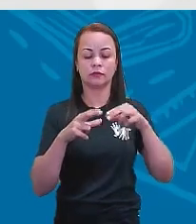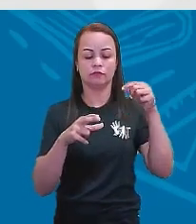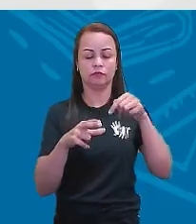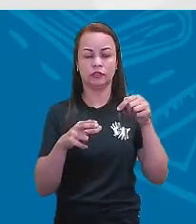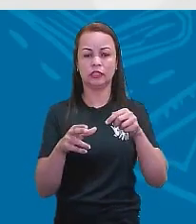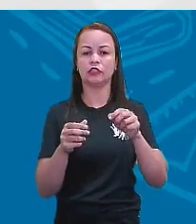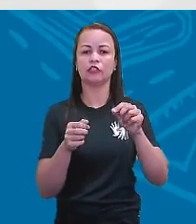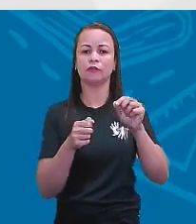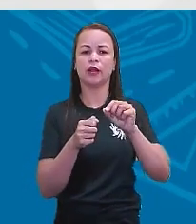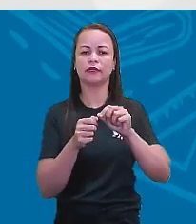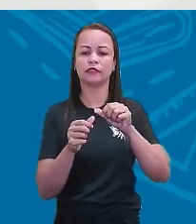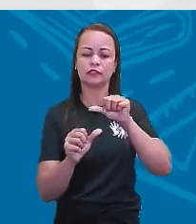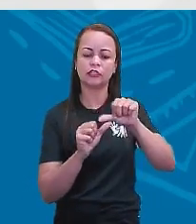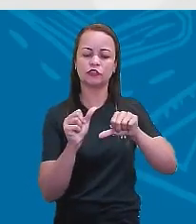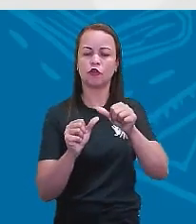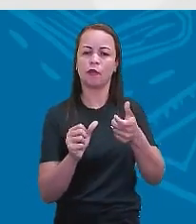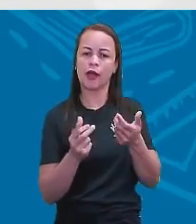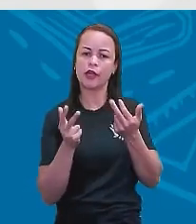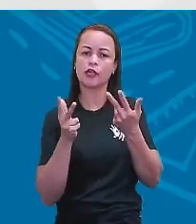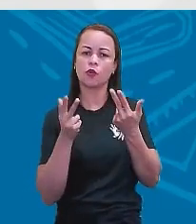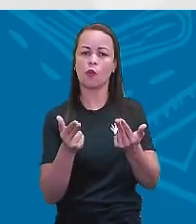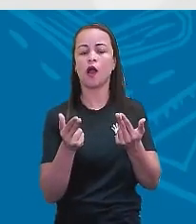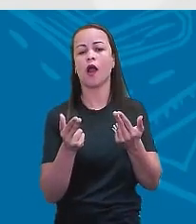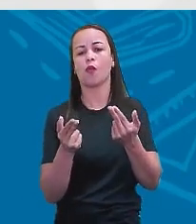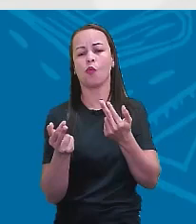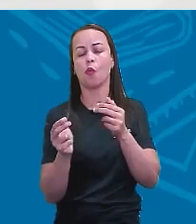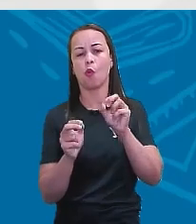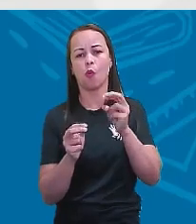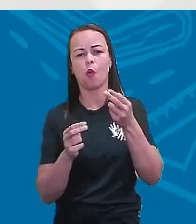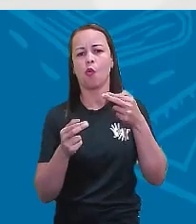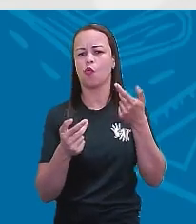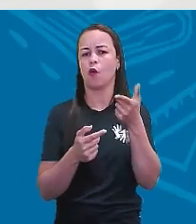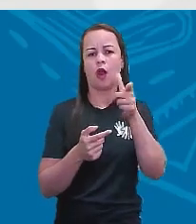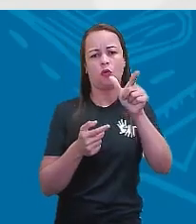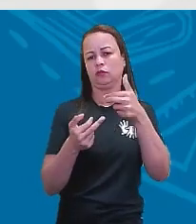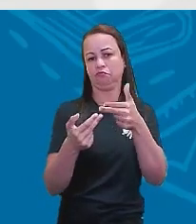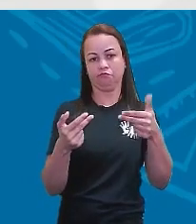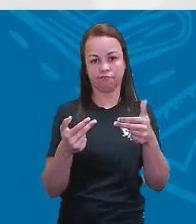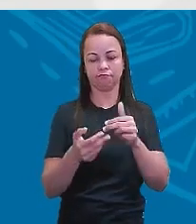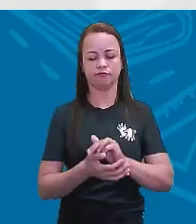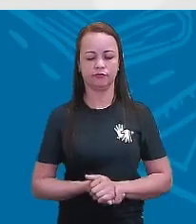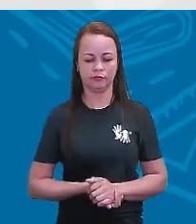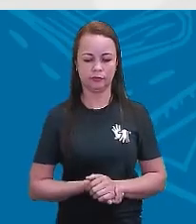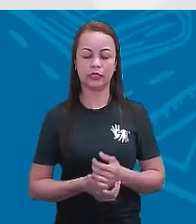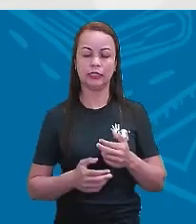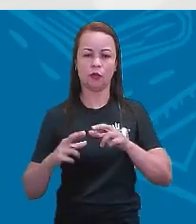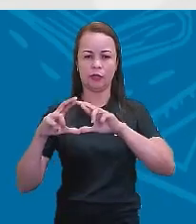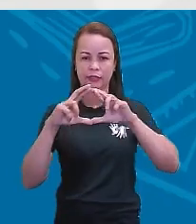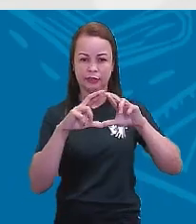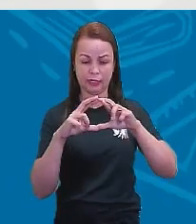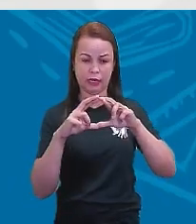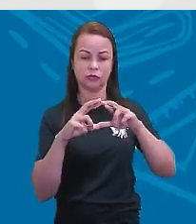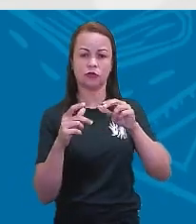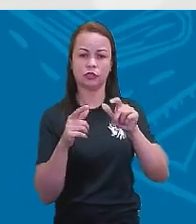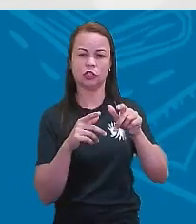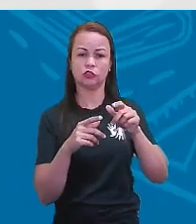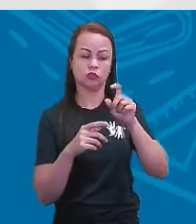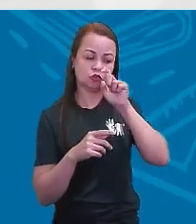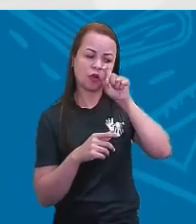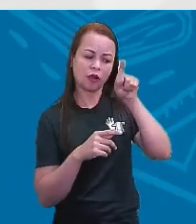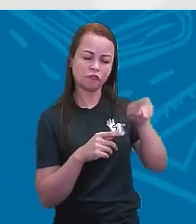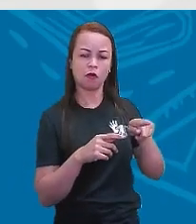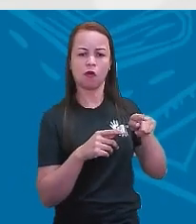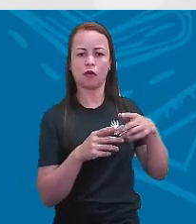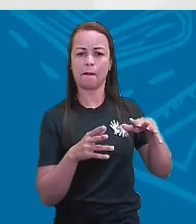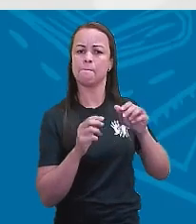para virar o mesmo produto novamente ou produzir algo novo. Então, reciclável é aquilo que a gente joga fora, mas que pode